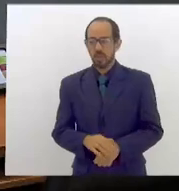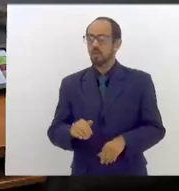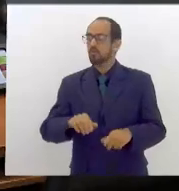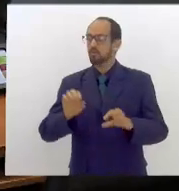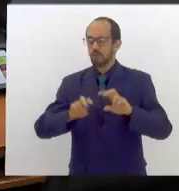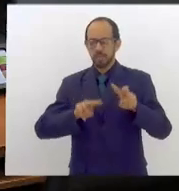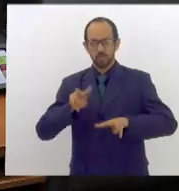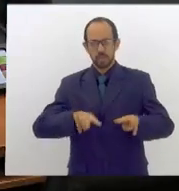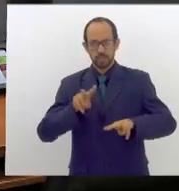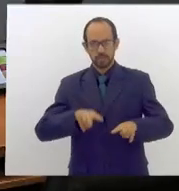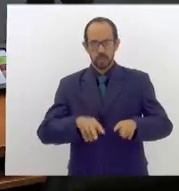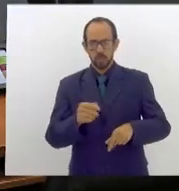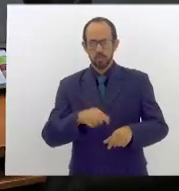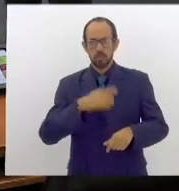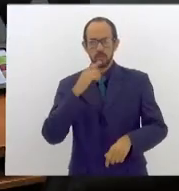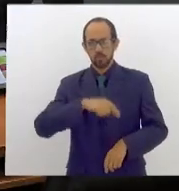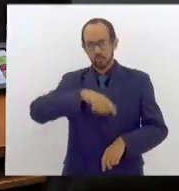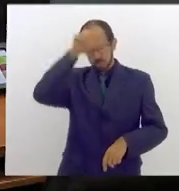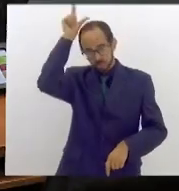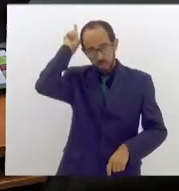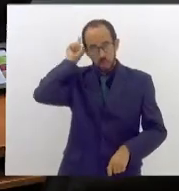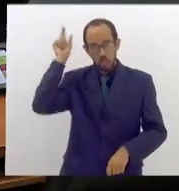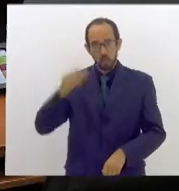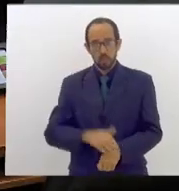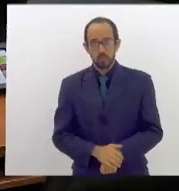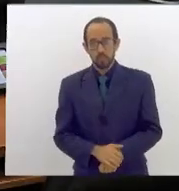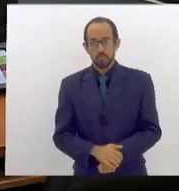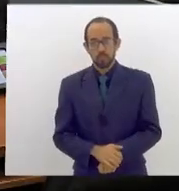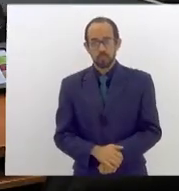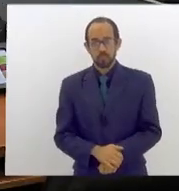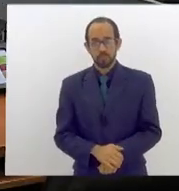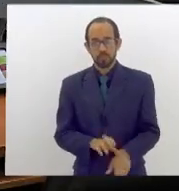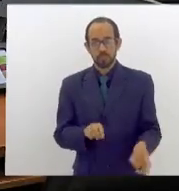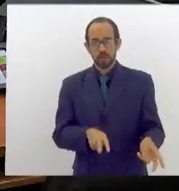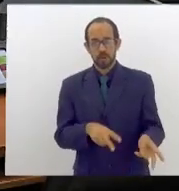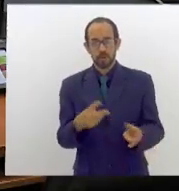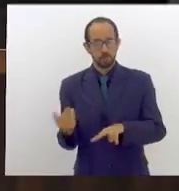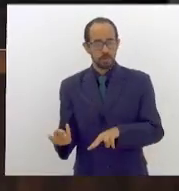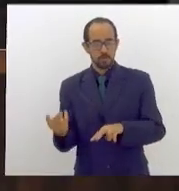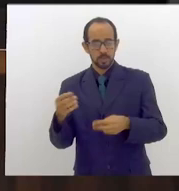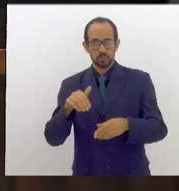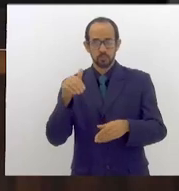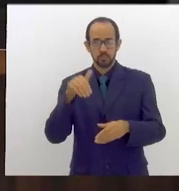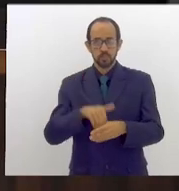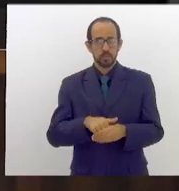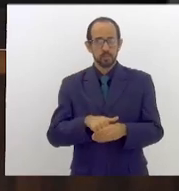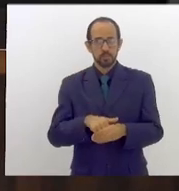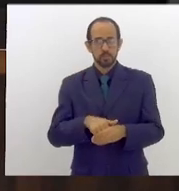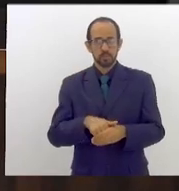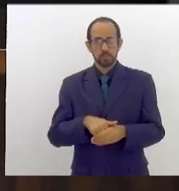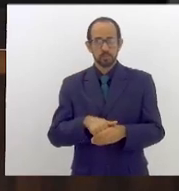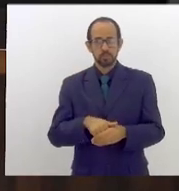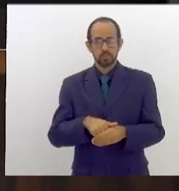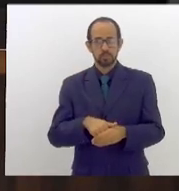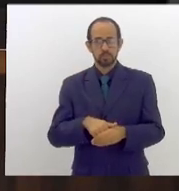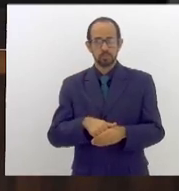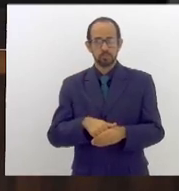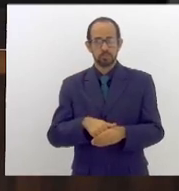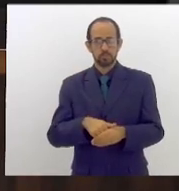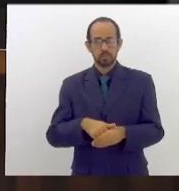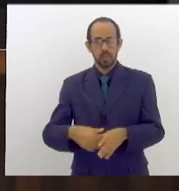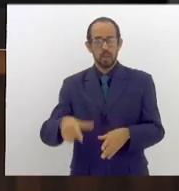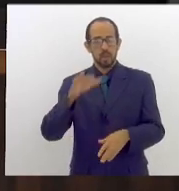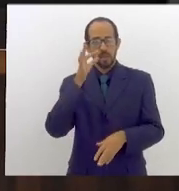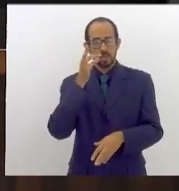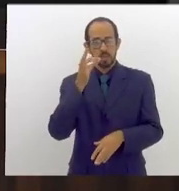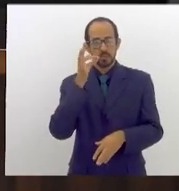Luiz Paulo para encaminhar para encaminhamento de votação Atenção senhores